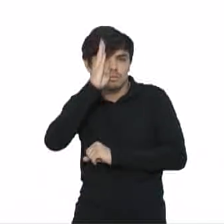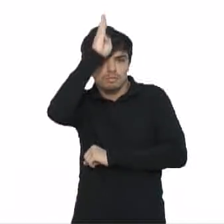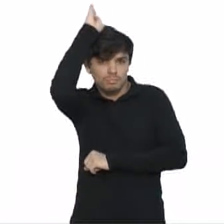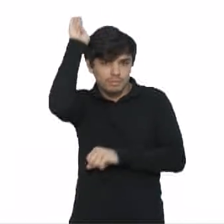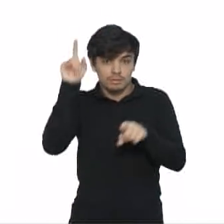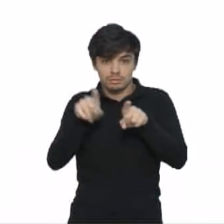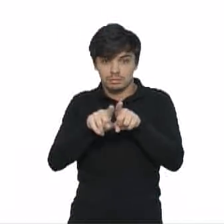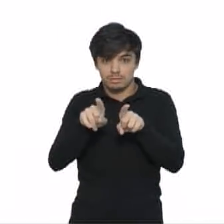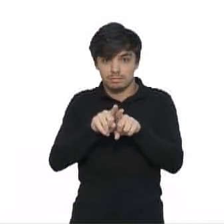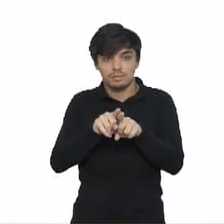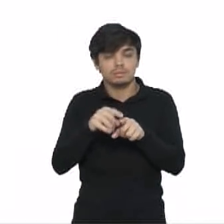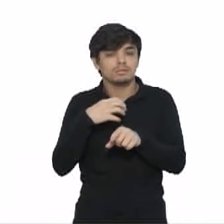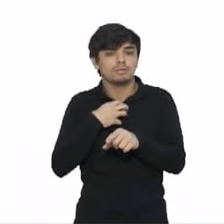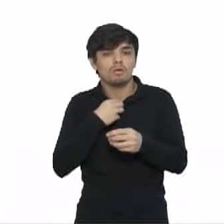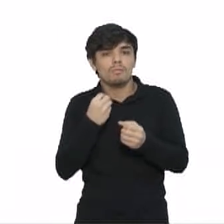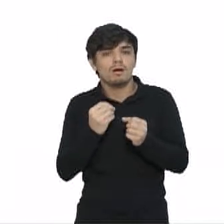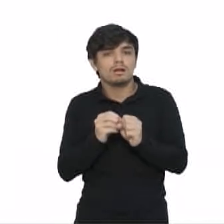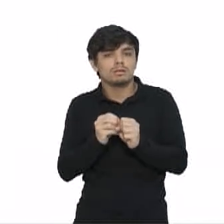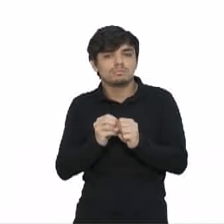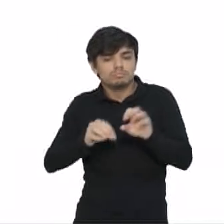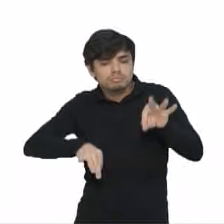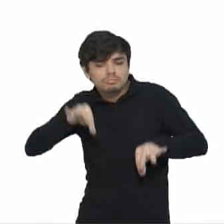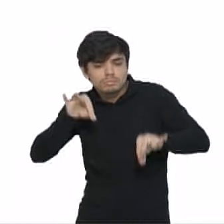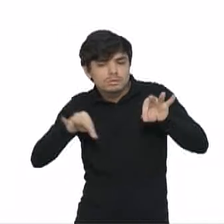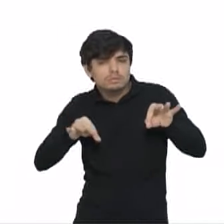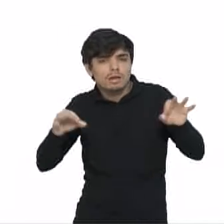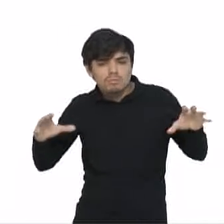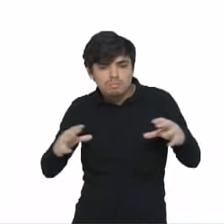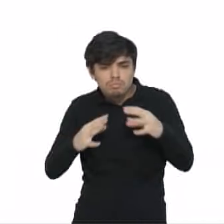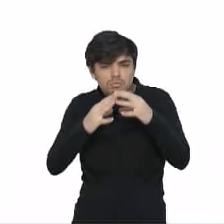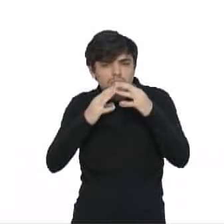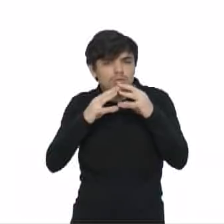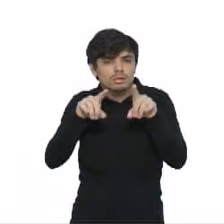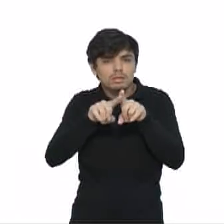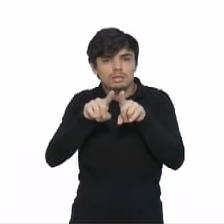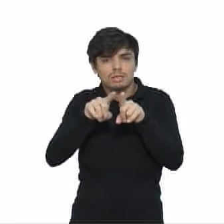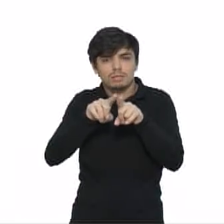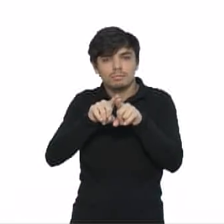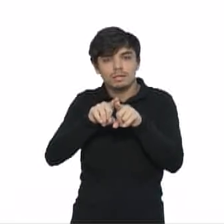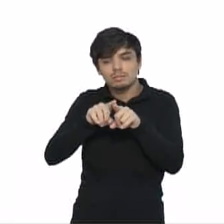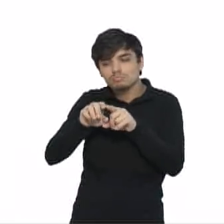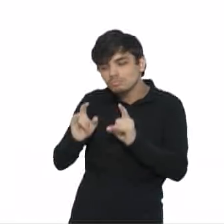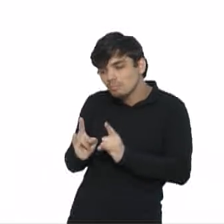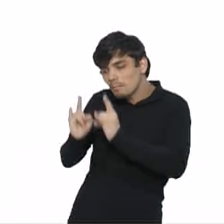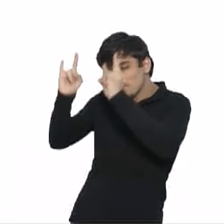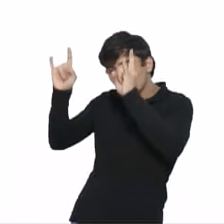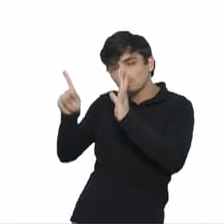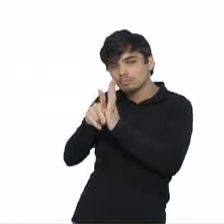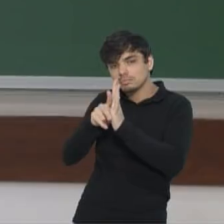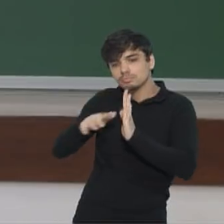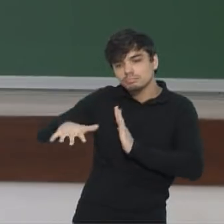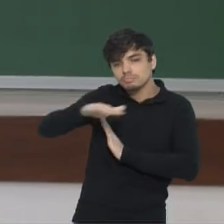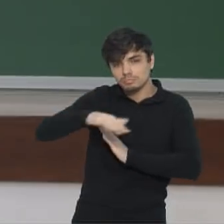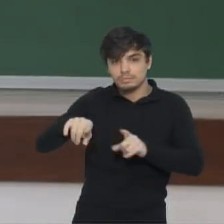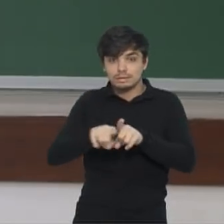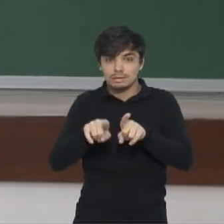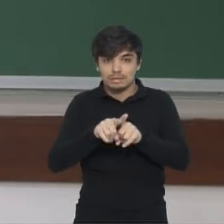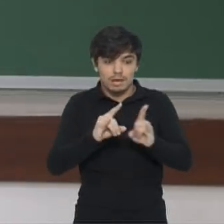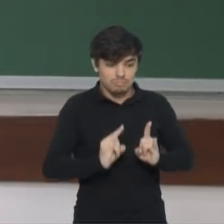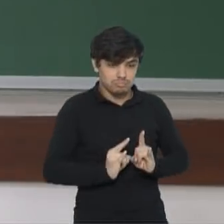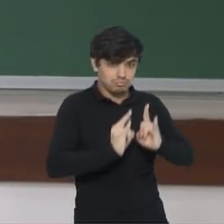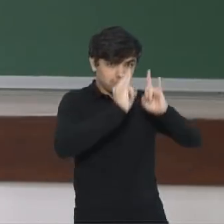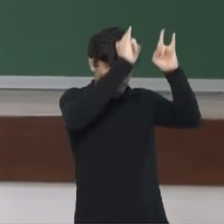os anfiteatros, os circos, os templos, os edifícios públicos e também até mesmo